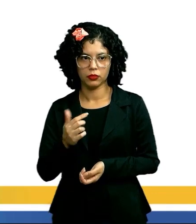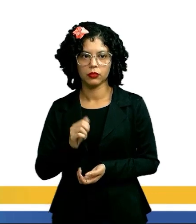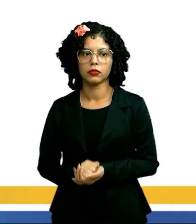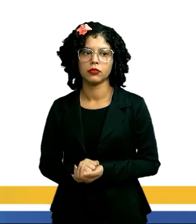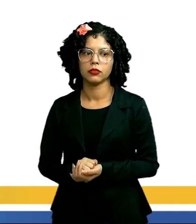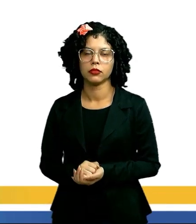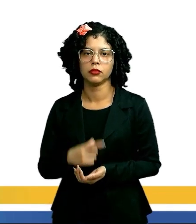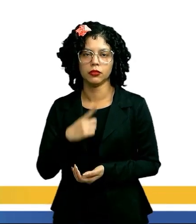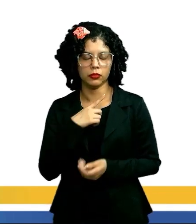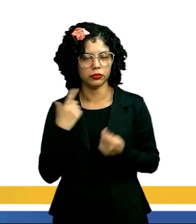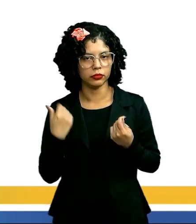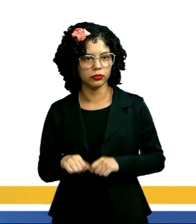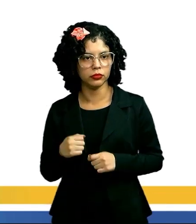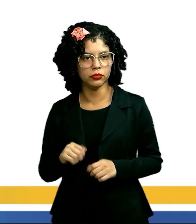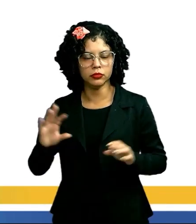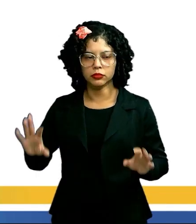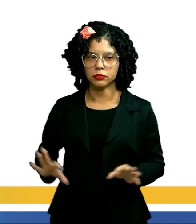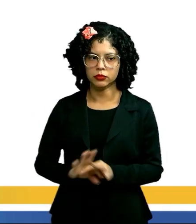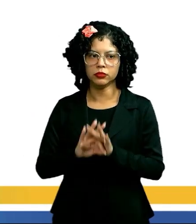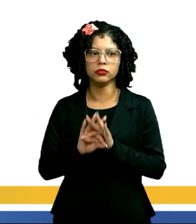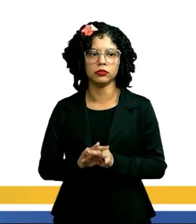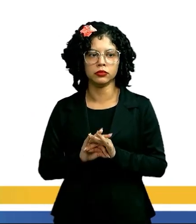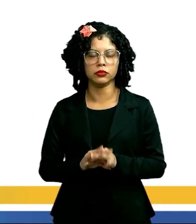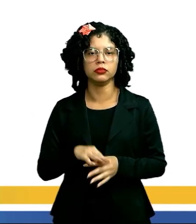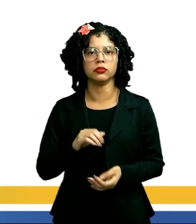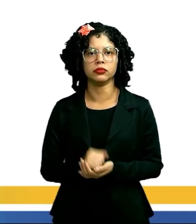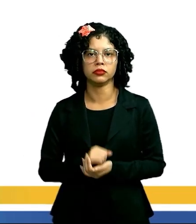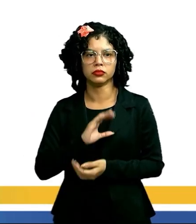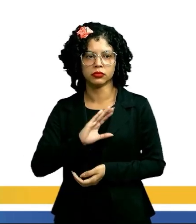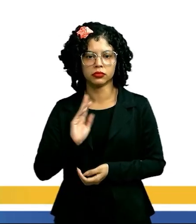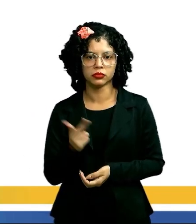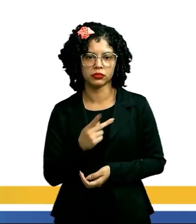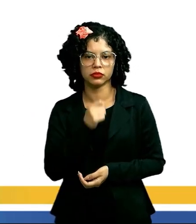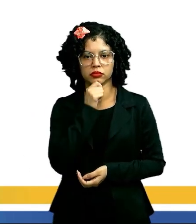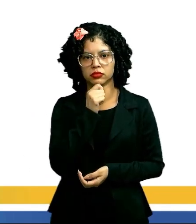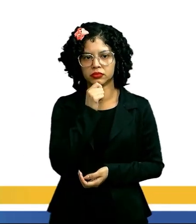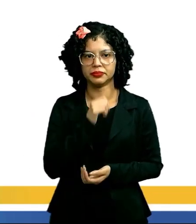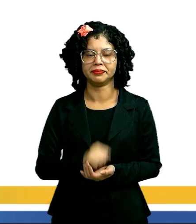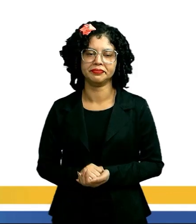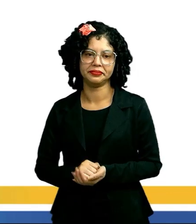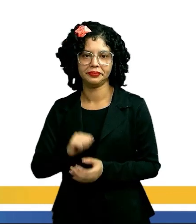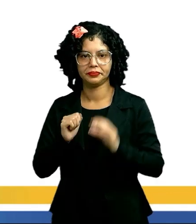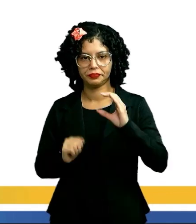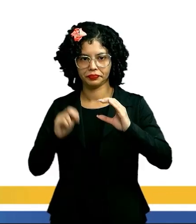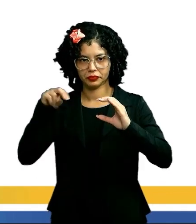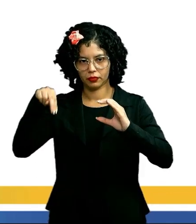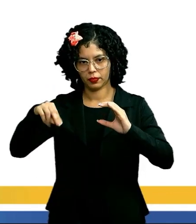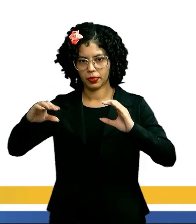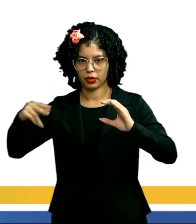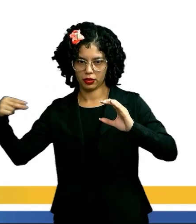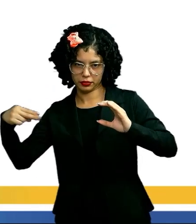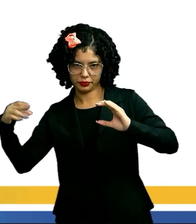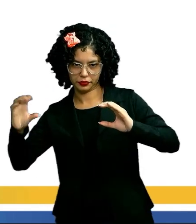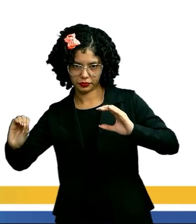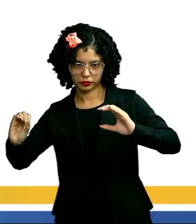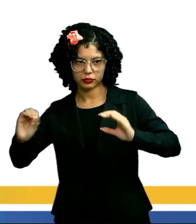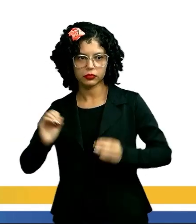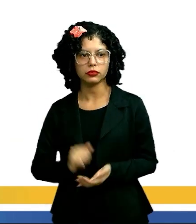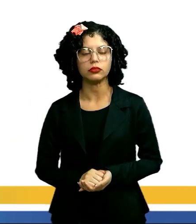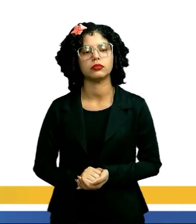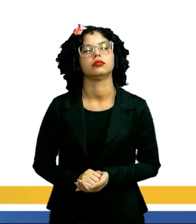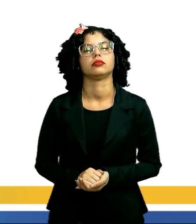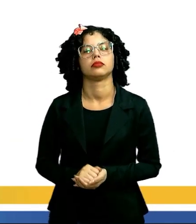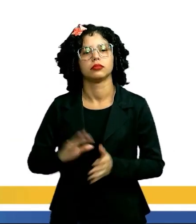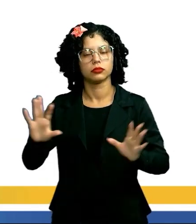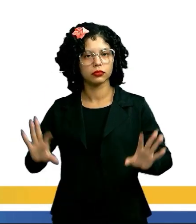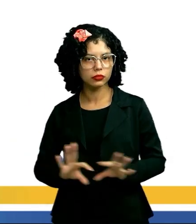NO2 ele precisa estar ligado a uma cadeia carbônica. Olha só. Então, eu tenho ali o NO. Lembrando que essa ligação do nitrogênio